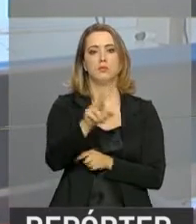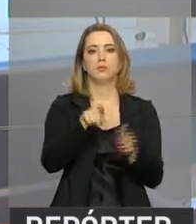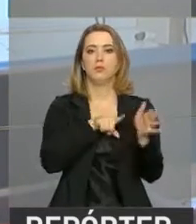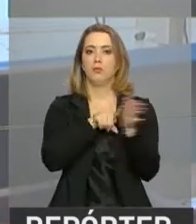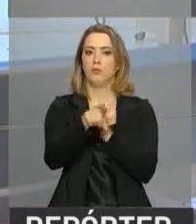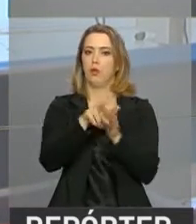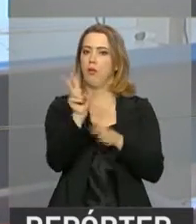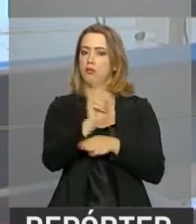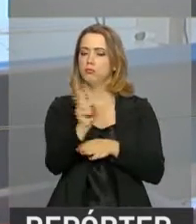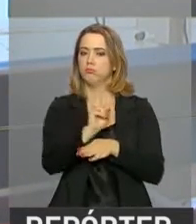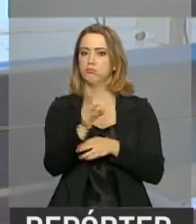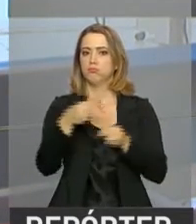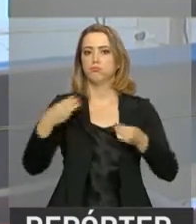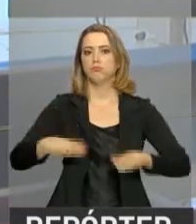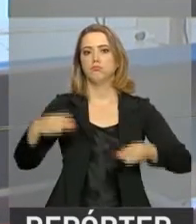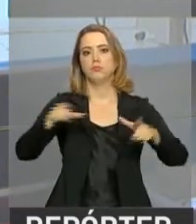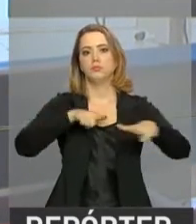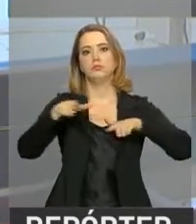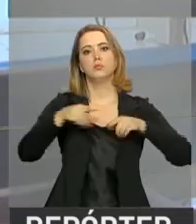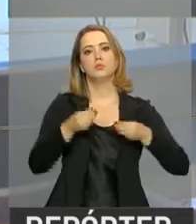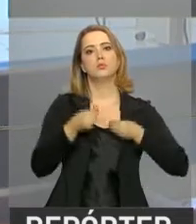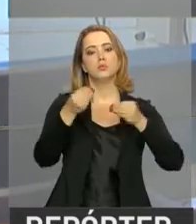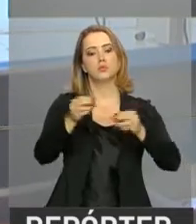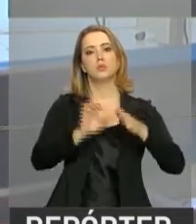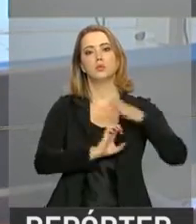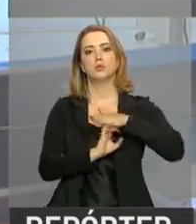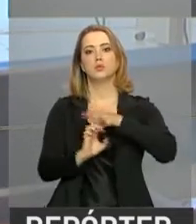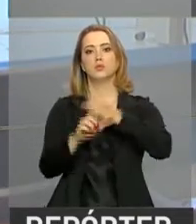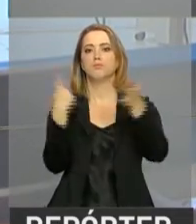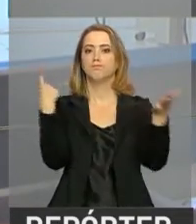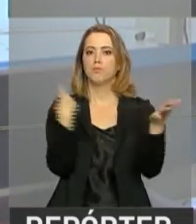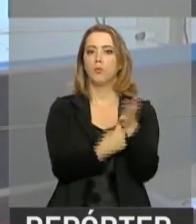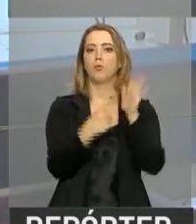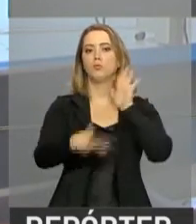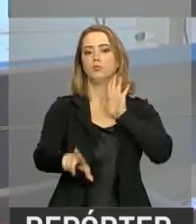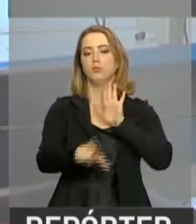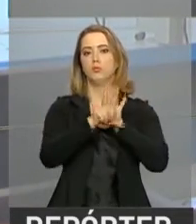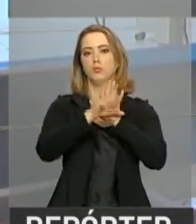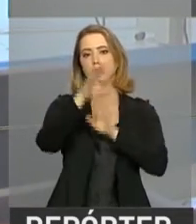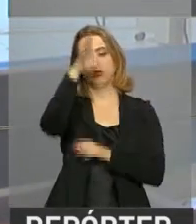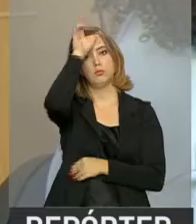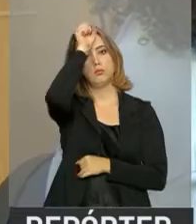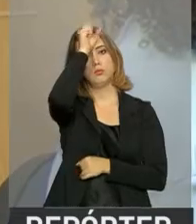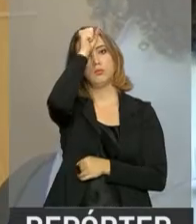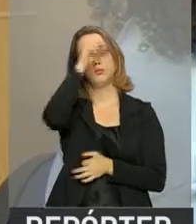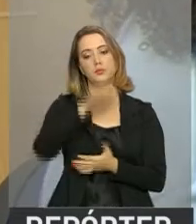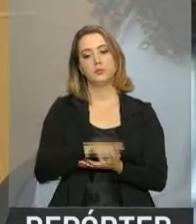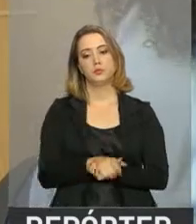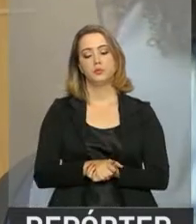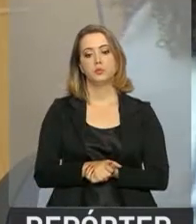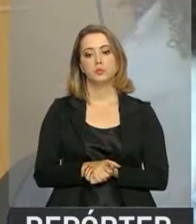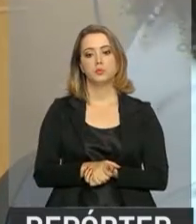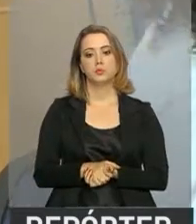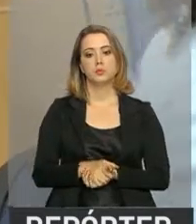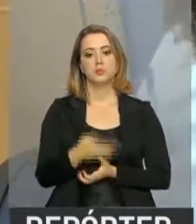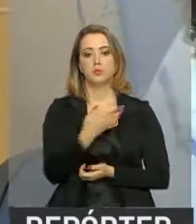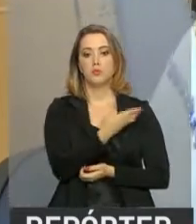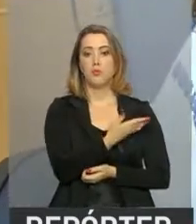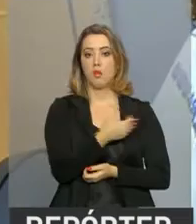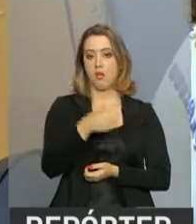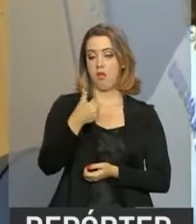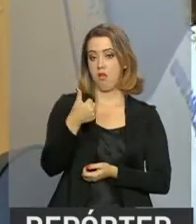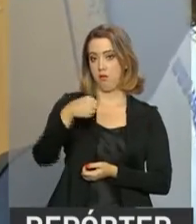do ministério do trabalho para garantir que as empresas cumpram a lei da aprendizagem bianca tem